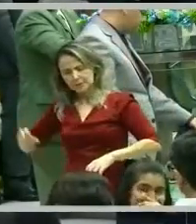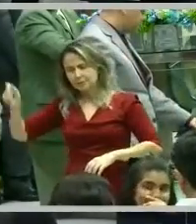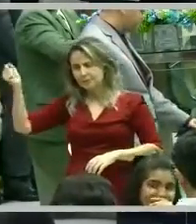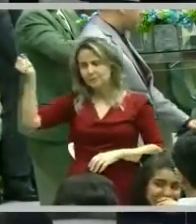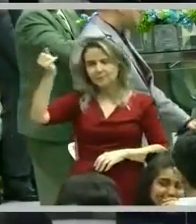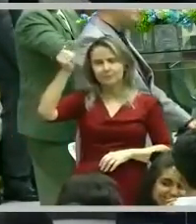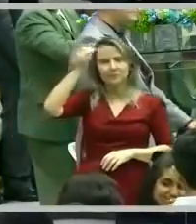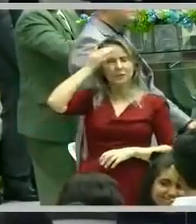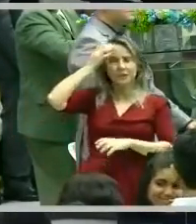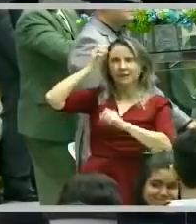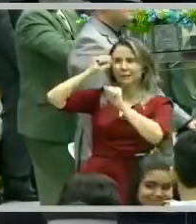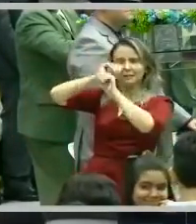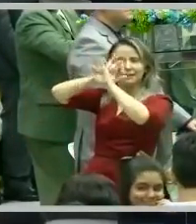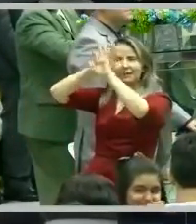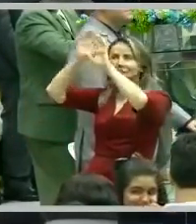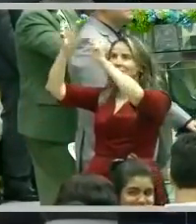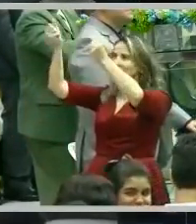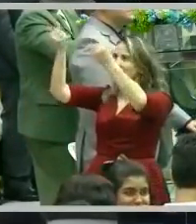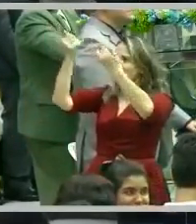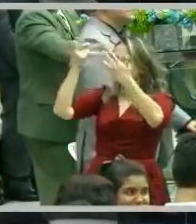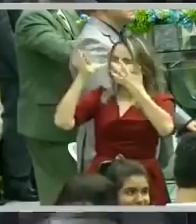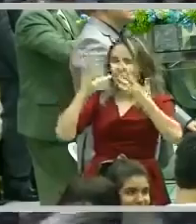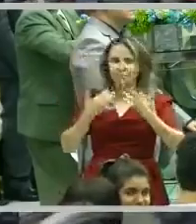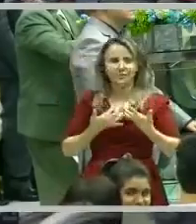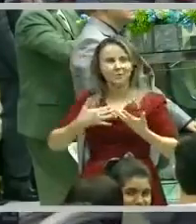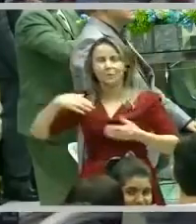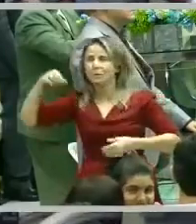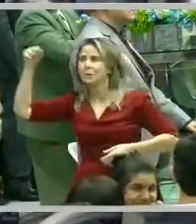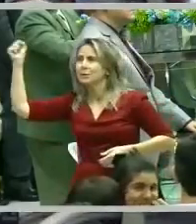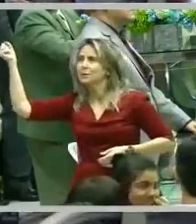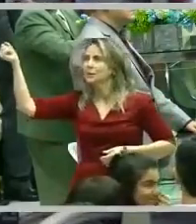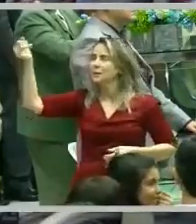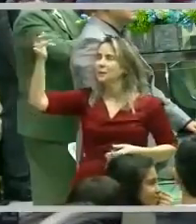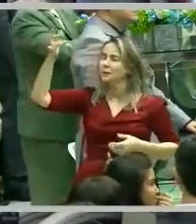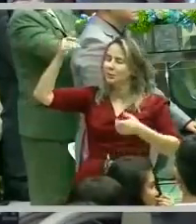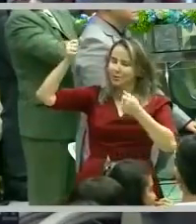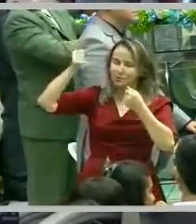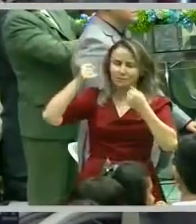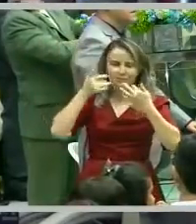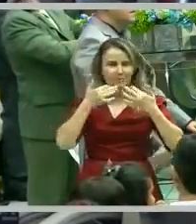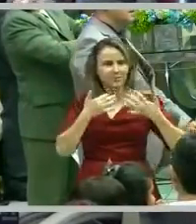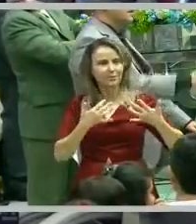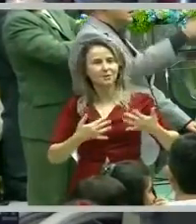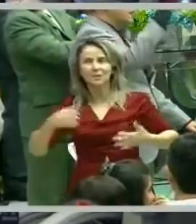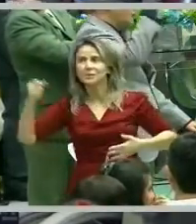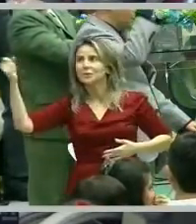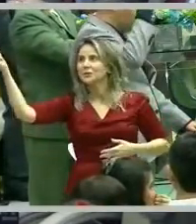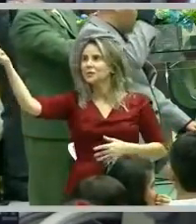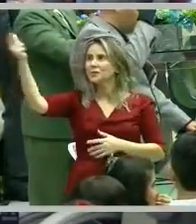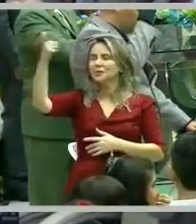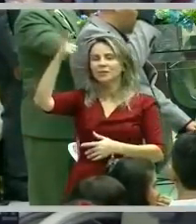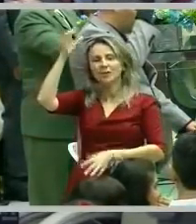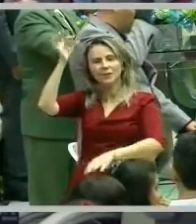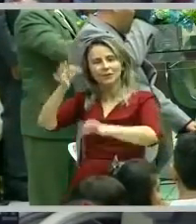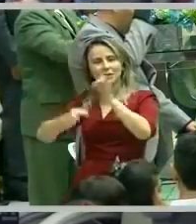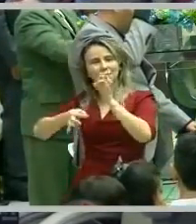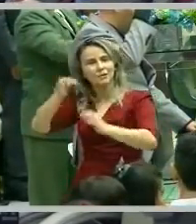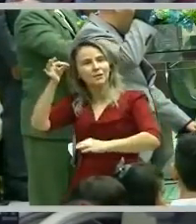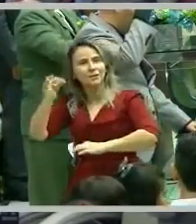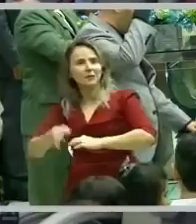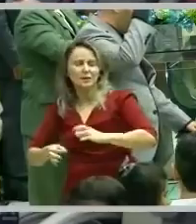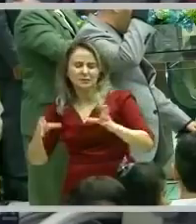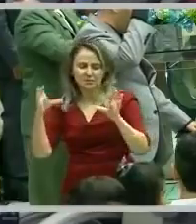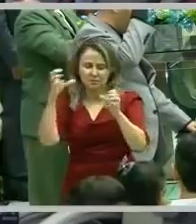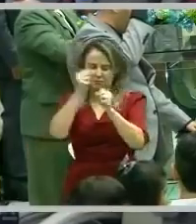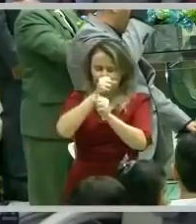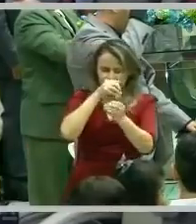Cristo esclarecedor. Oh, que Cristo que é a luz do mundo. Oh, que Cristo que é o sol da justiça. Oh, que Cristo que dissipa as trevas. Oh, que Cristo